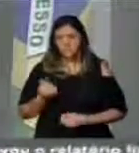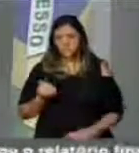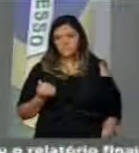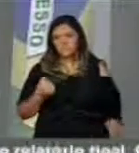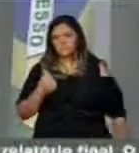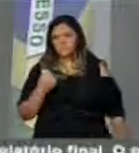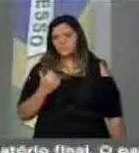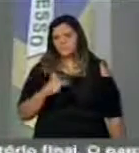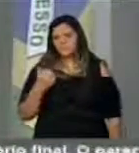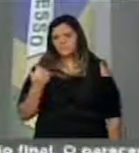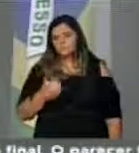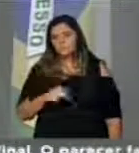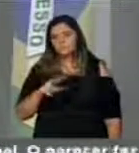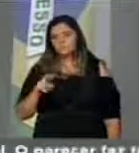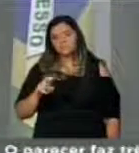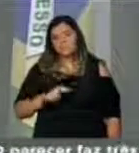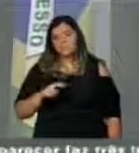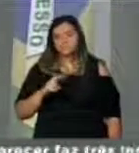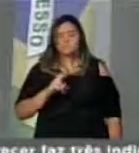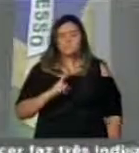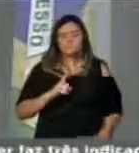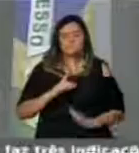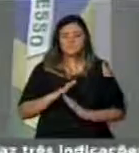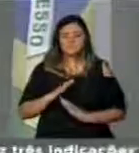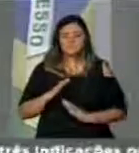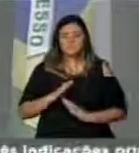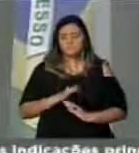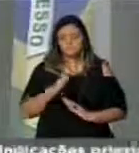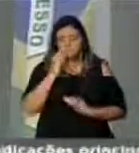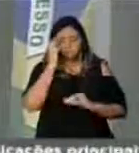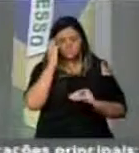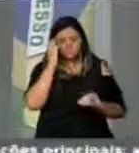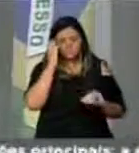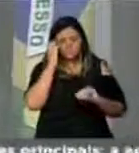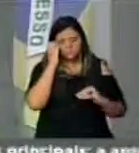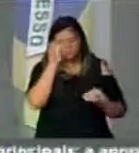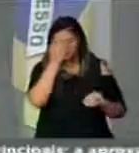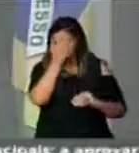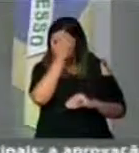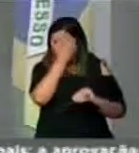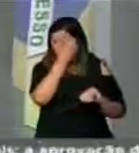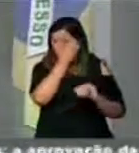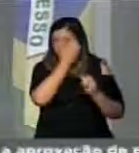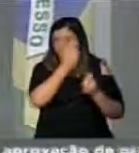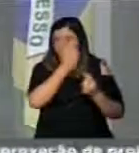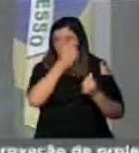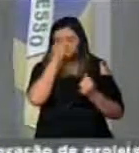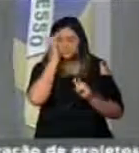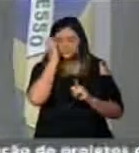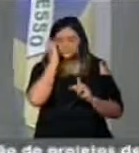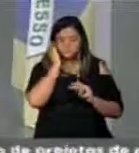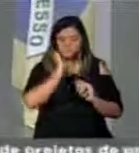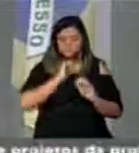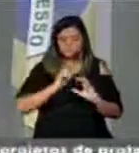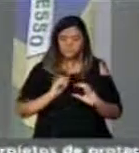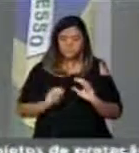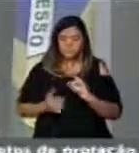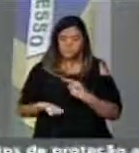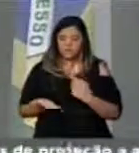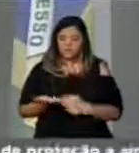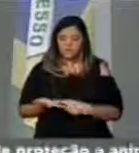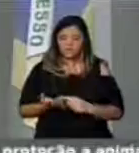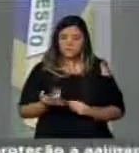executá los então essa limitação do remanejamento dos recursos do pac também é importante para garantir a obrigatoriedade